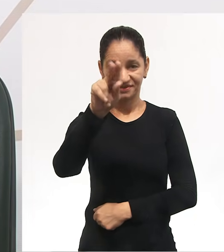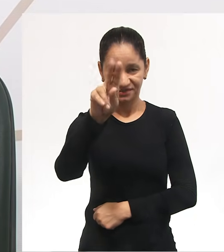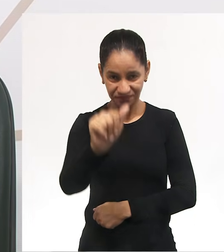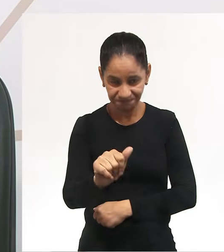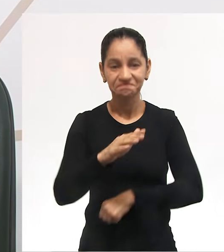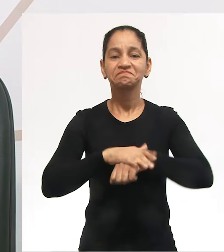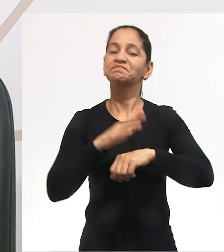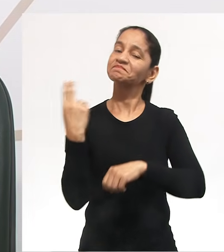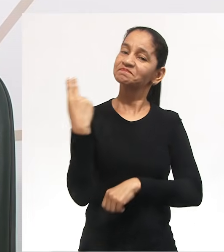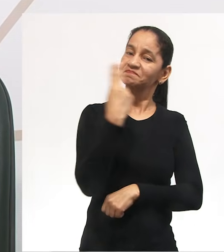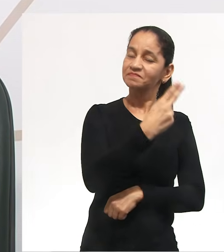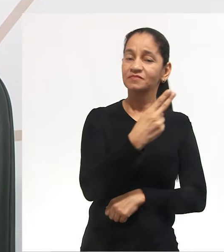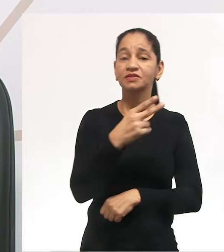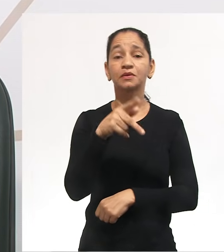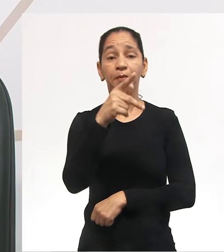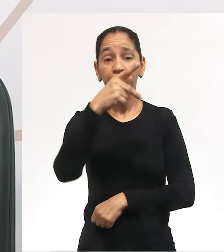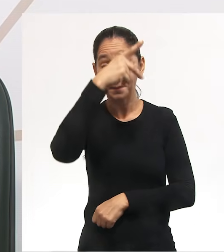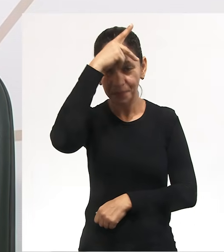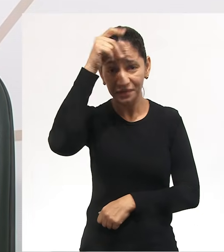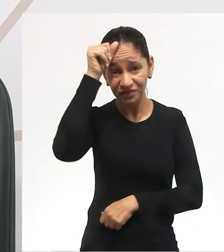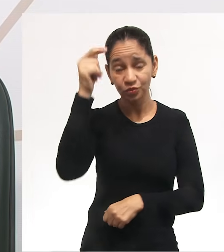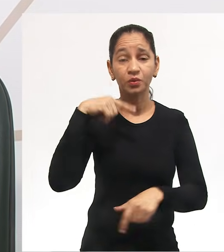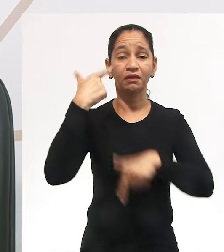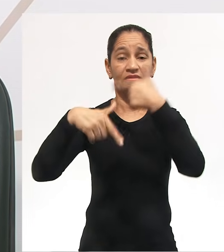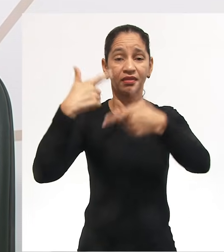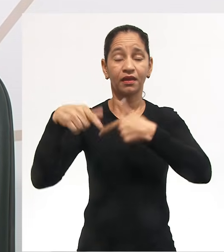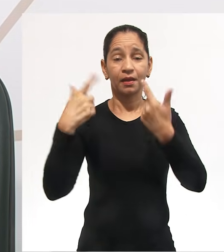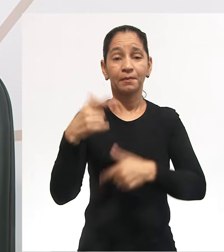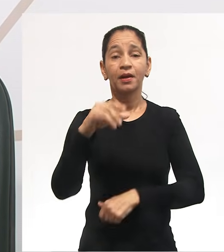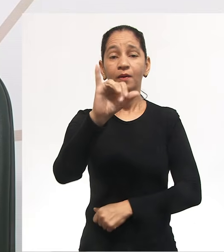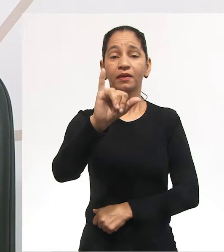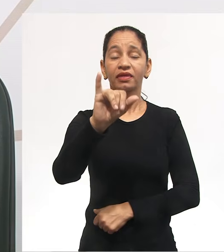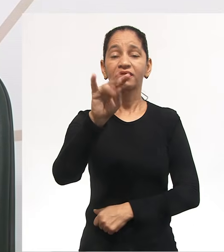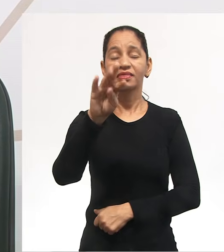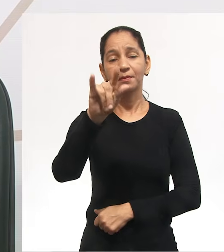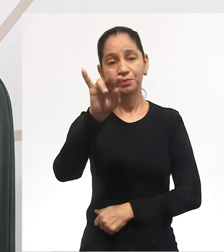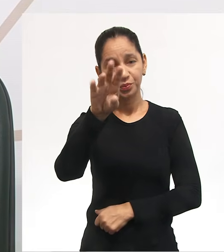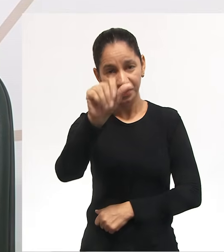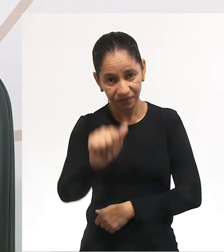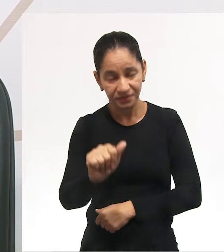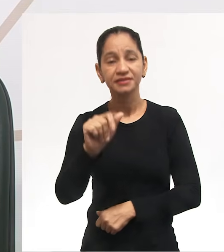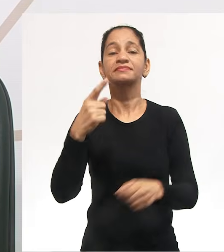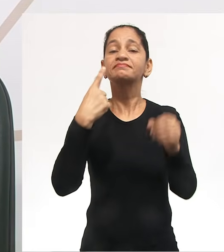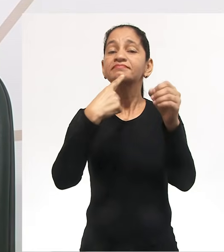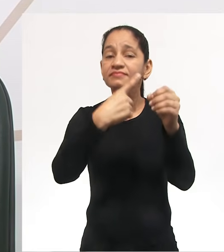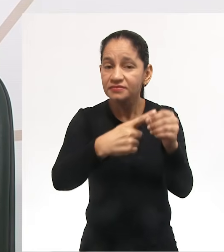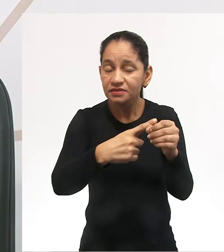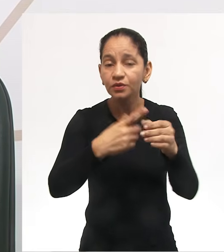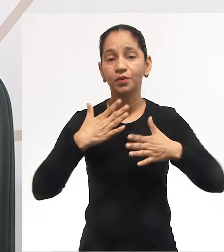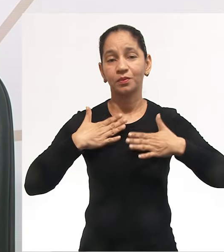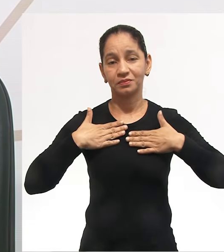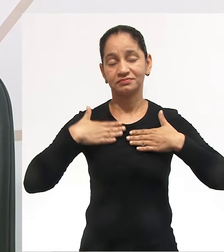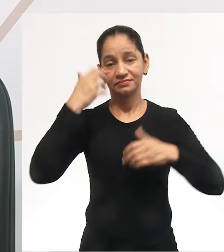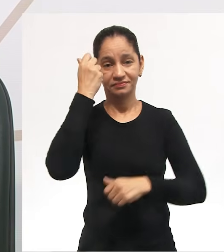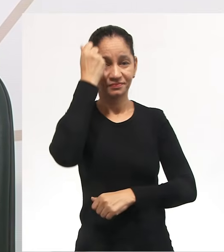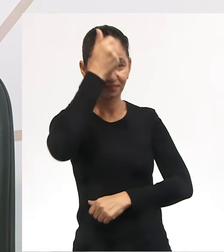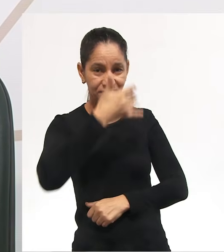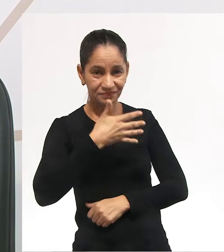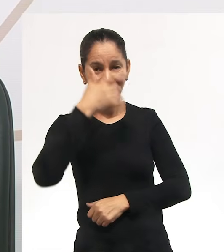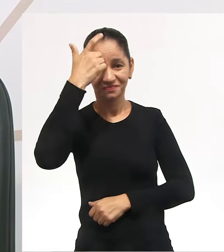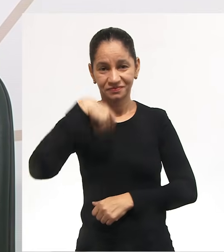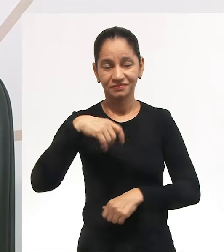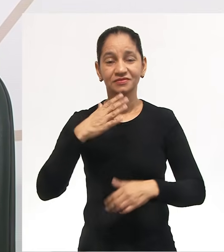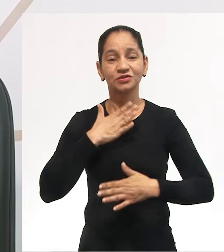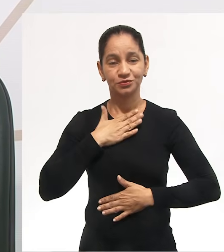eu sou professora da Prefeitura de Itapuã, né? Uma cidade que fica a 100 quilômetros aqui de Porto Velho. Eu vou fazer